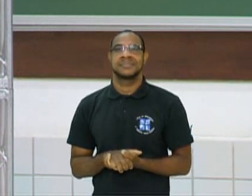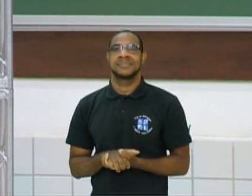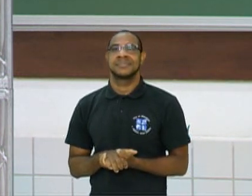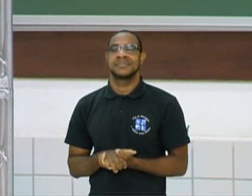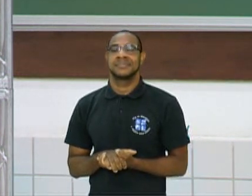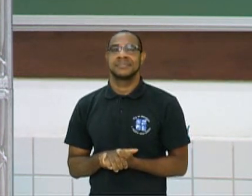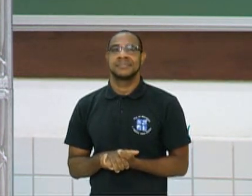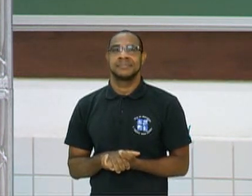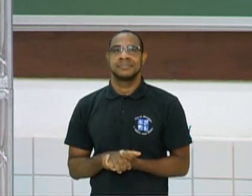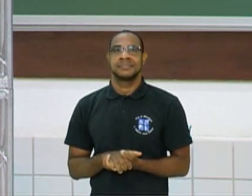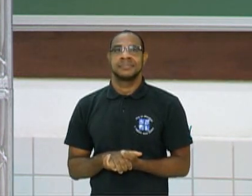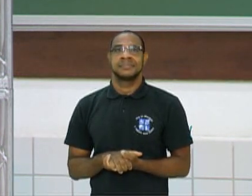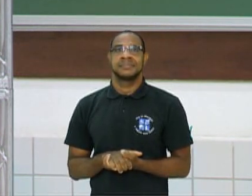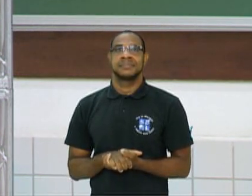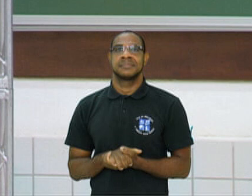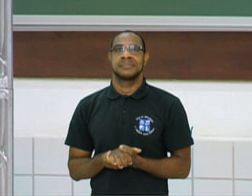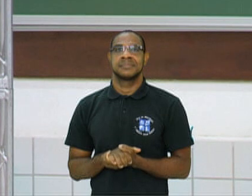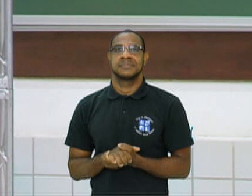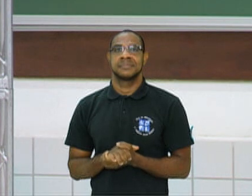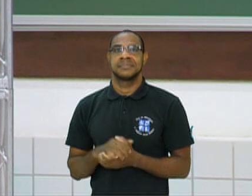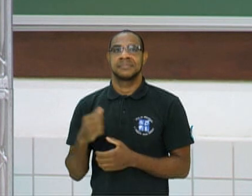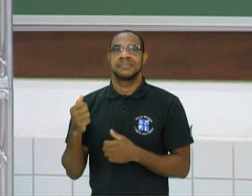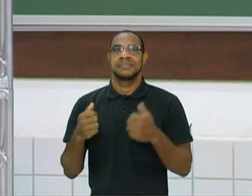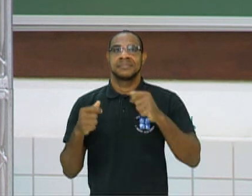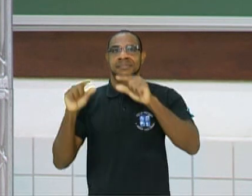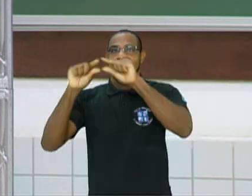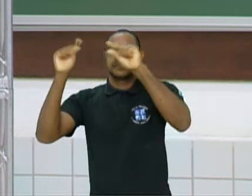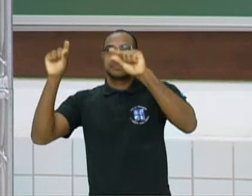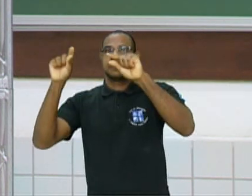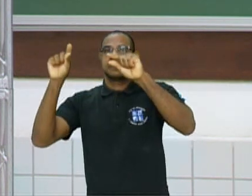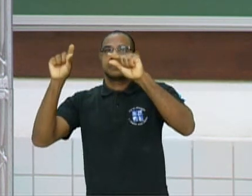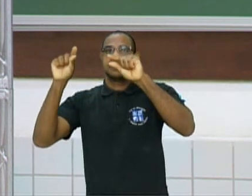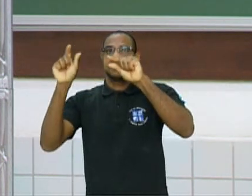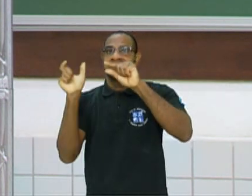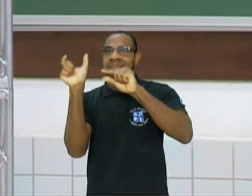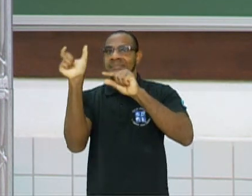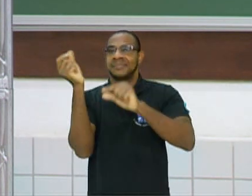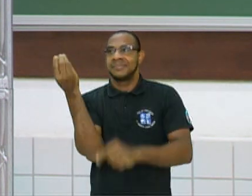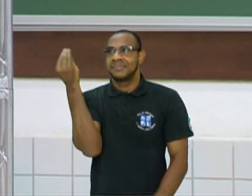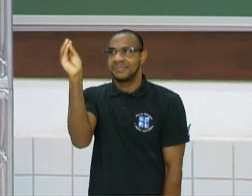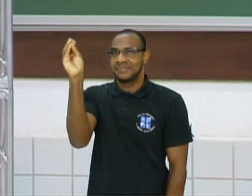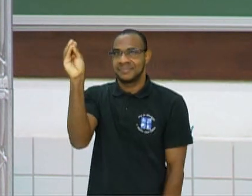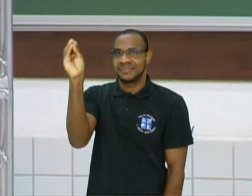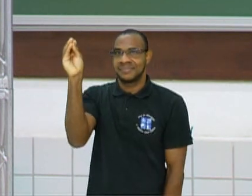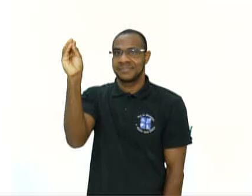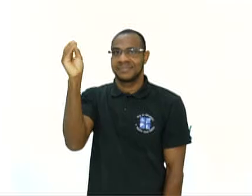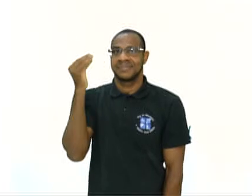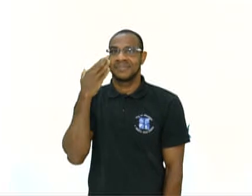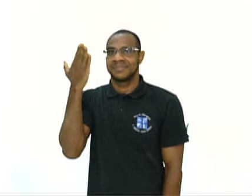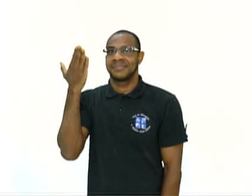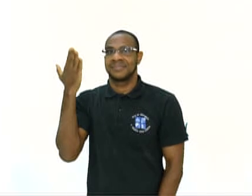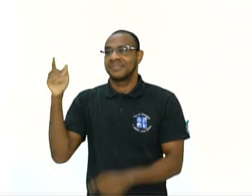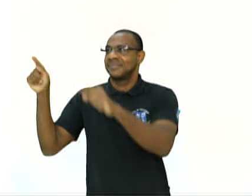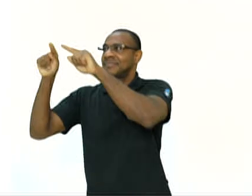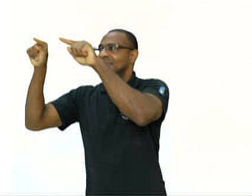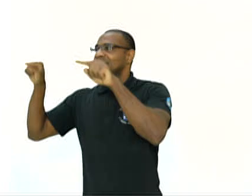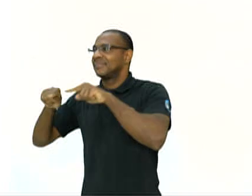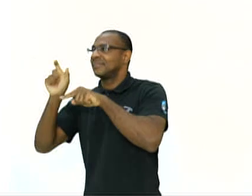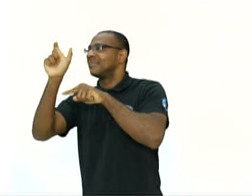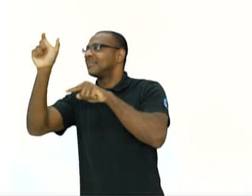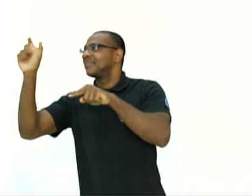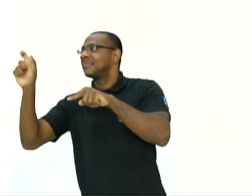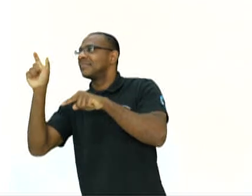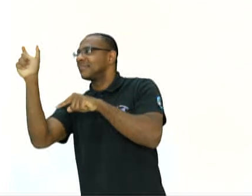causing the grief of human relations, it's a turf war of a global scale, I'd rather hear both sides of the